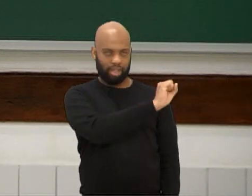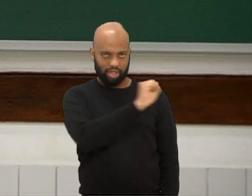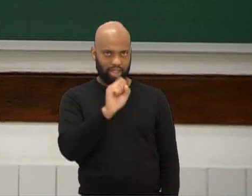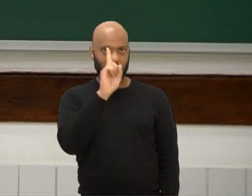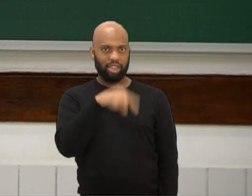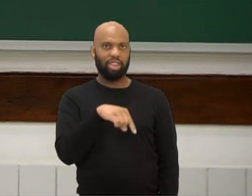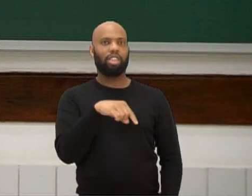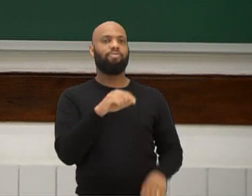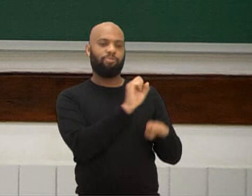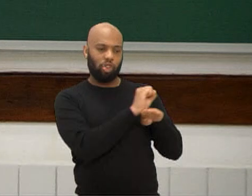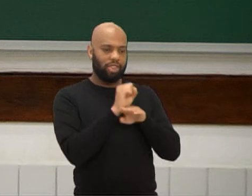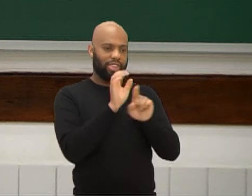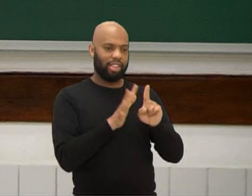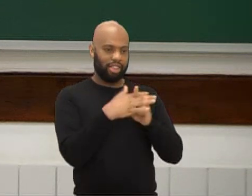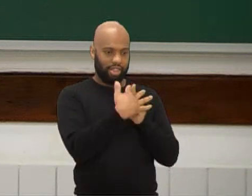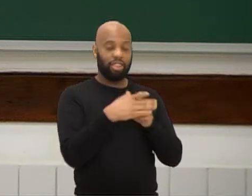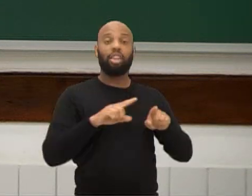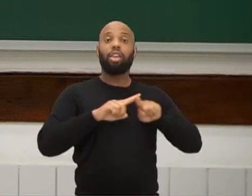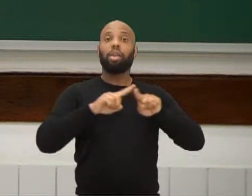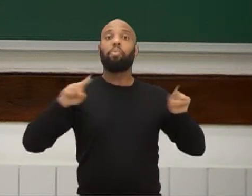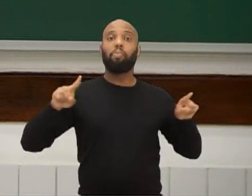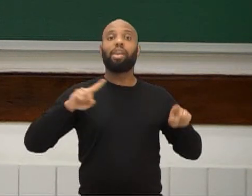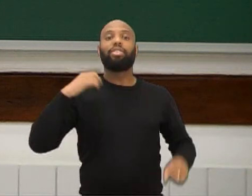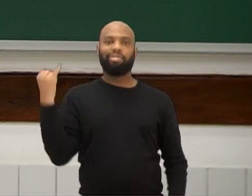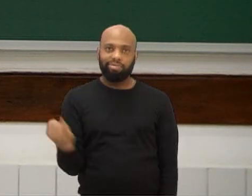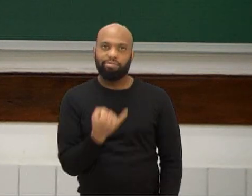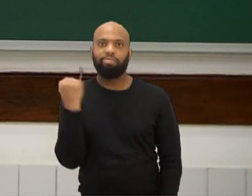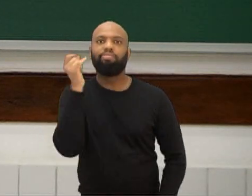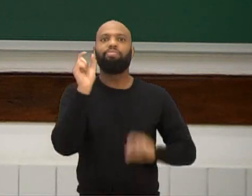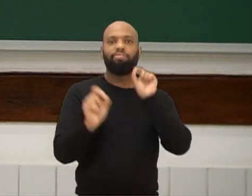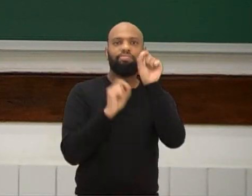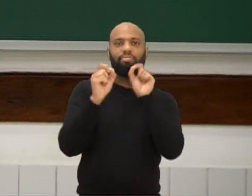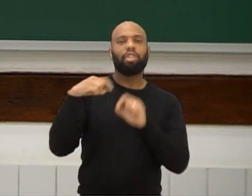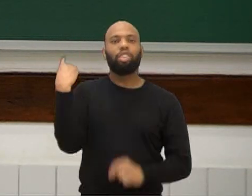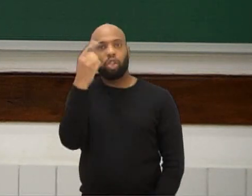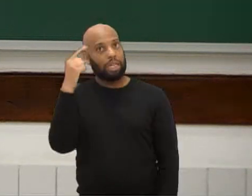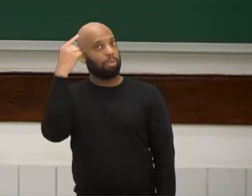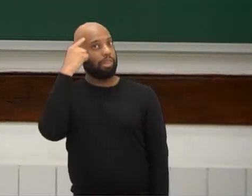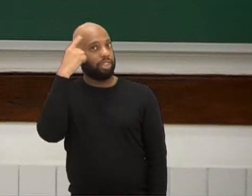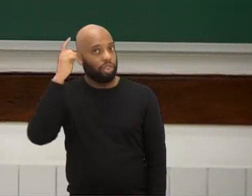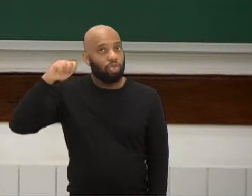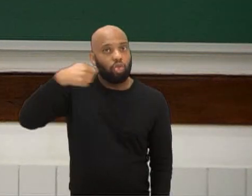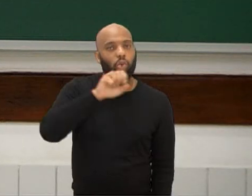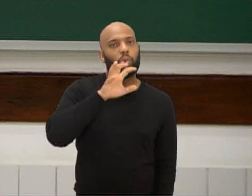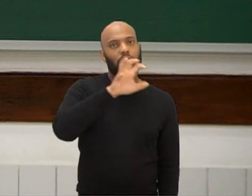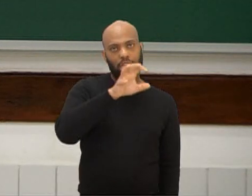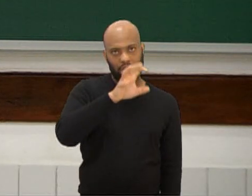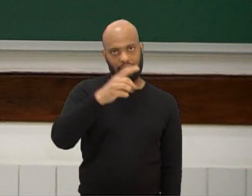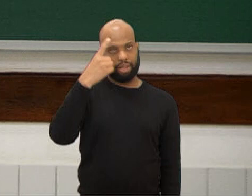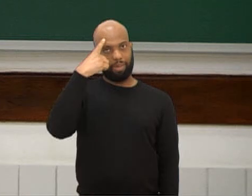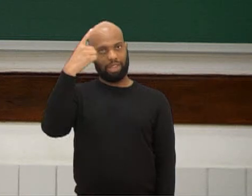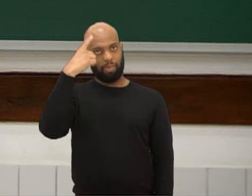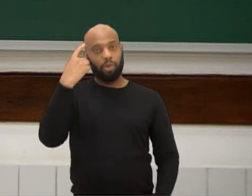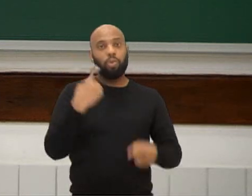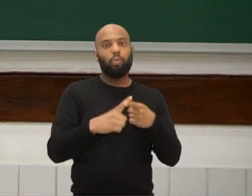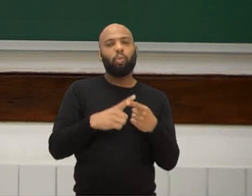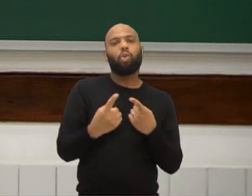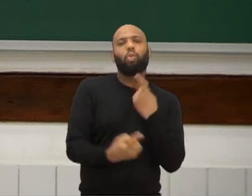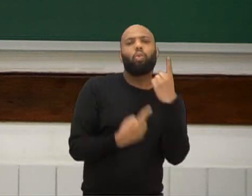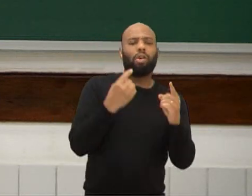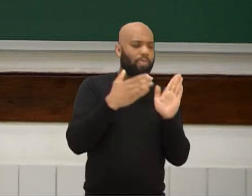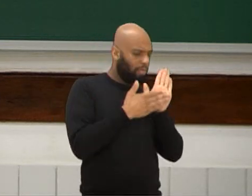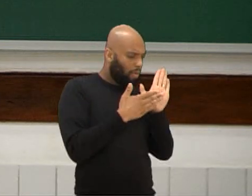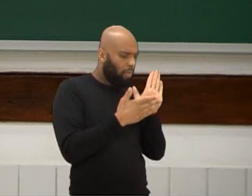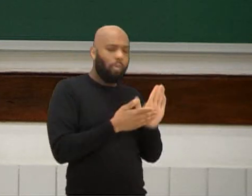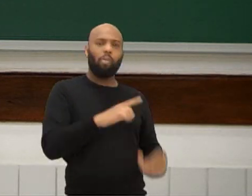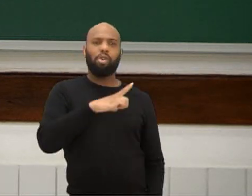Soviética socialista. Mas é muito importante a gente pensar sobre essas ideias, sobre quais as